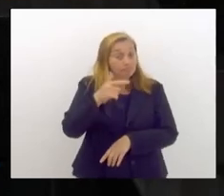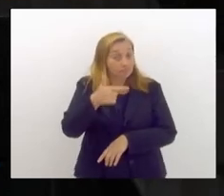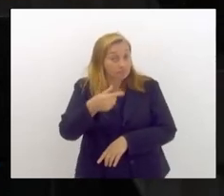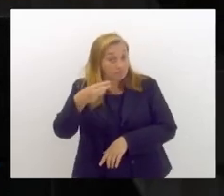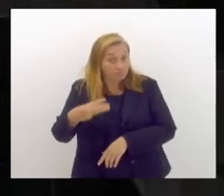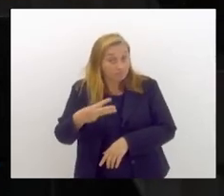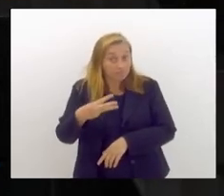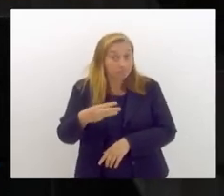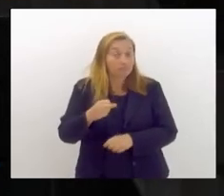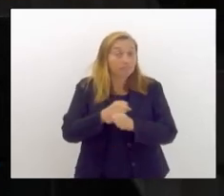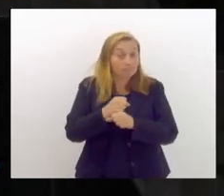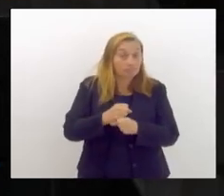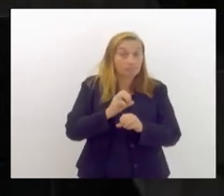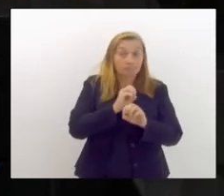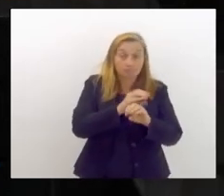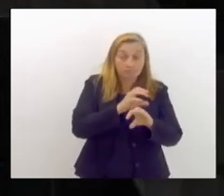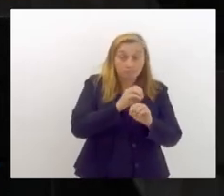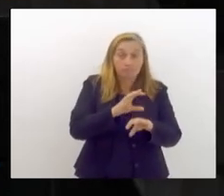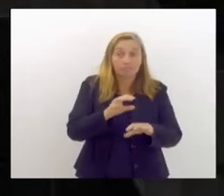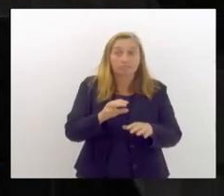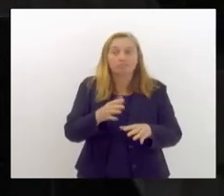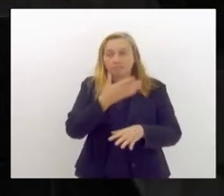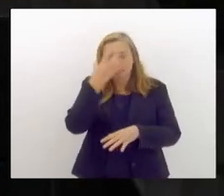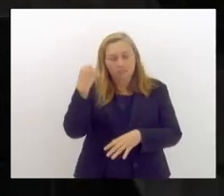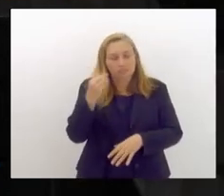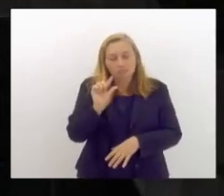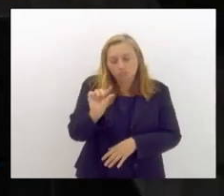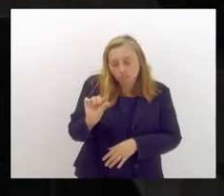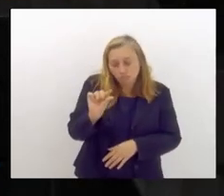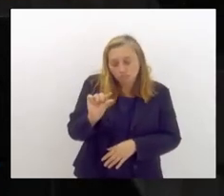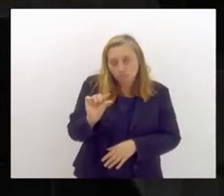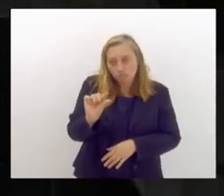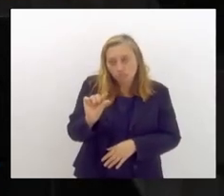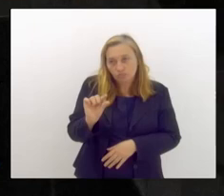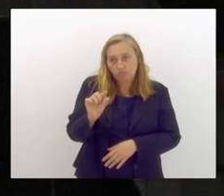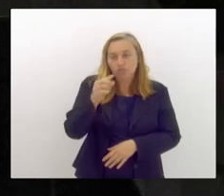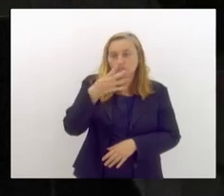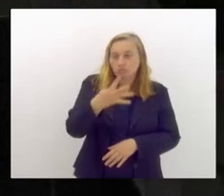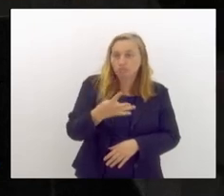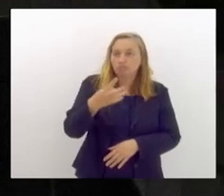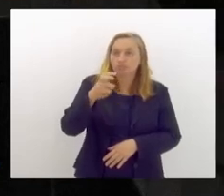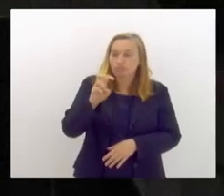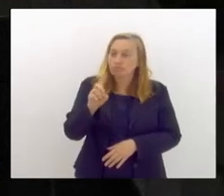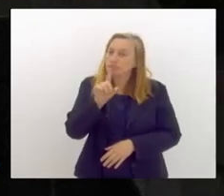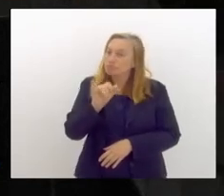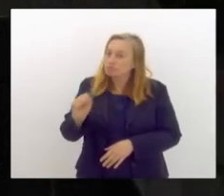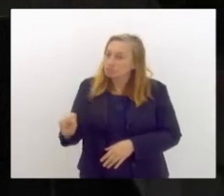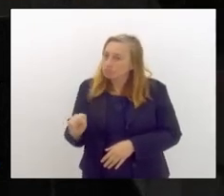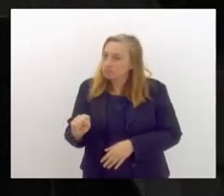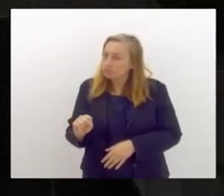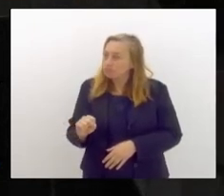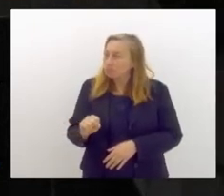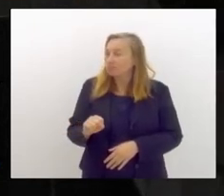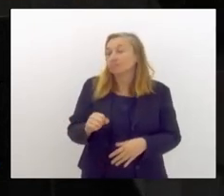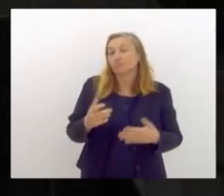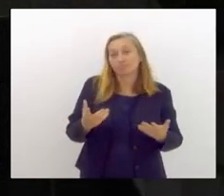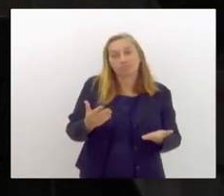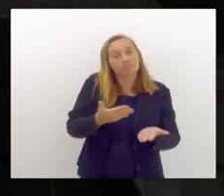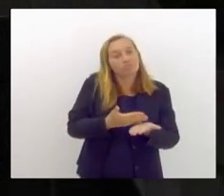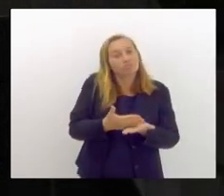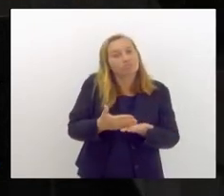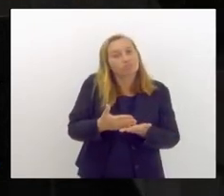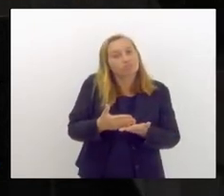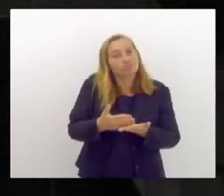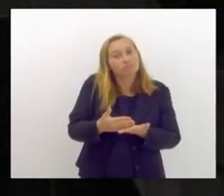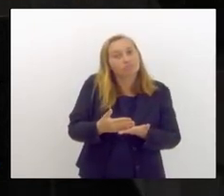ano da educação, acho que a gente vai ter que esquecer um pouquinho esses 45 dias e, quem sabe, o início do